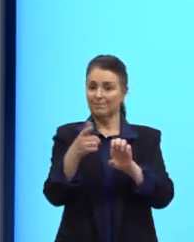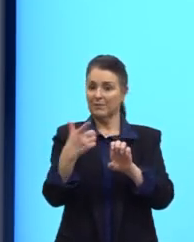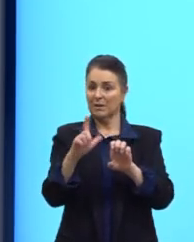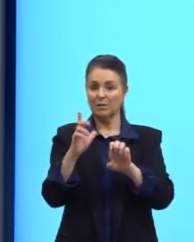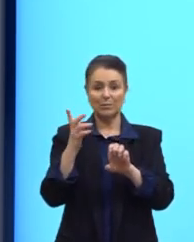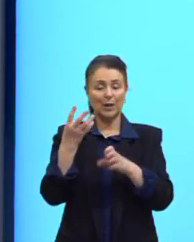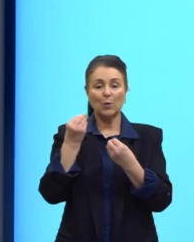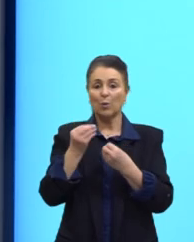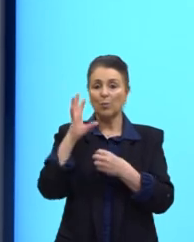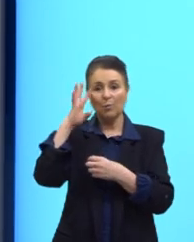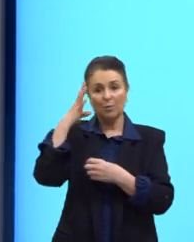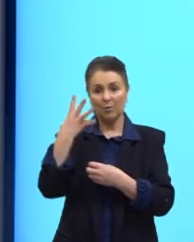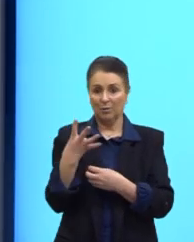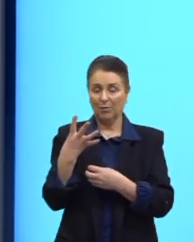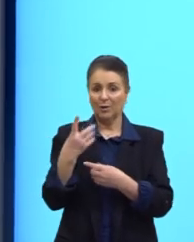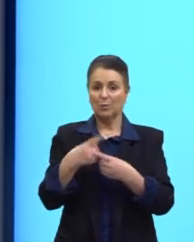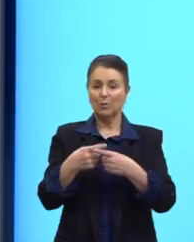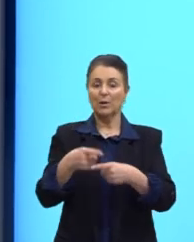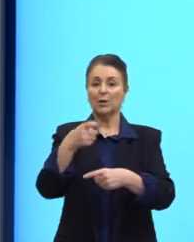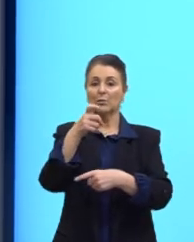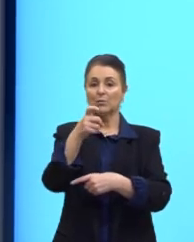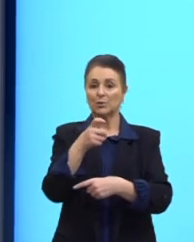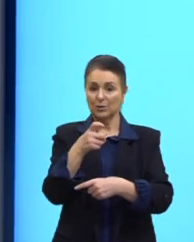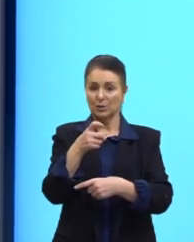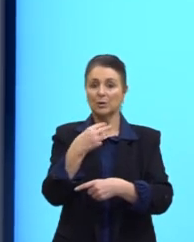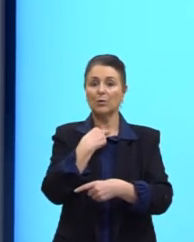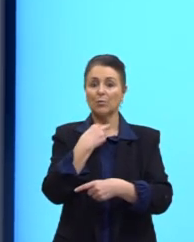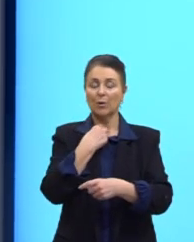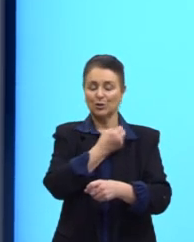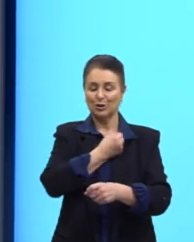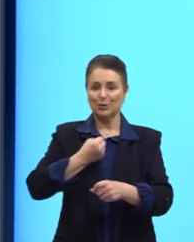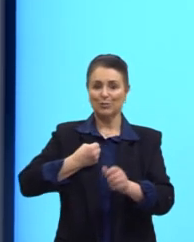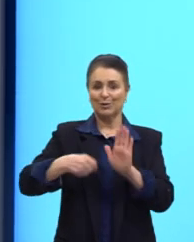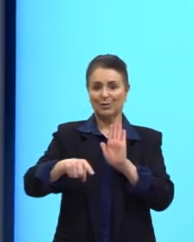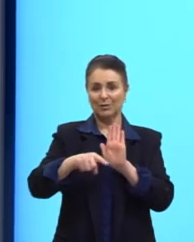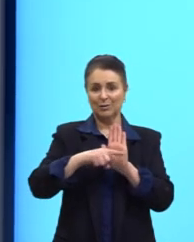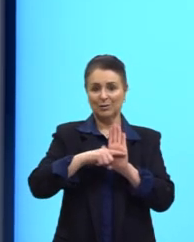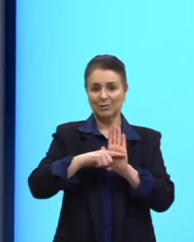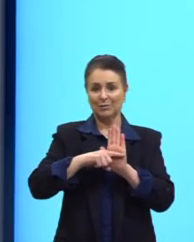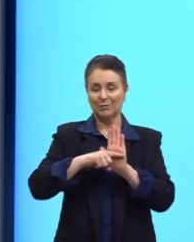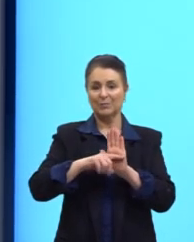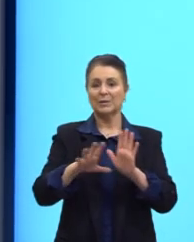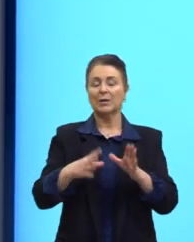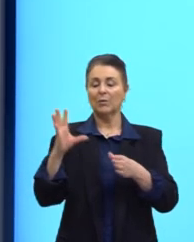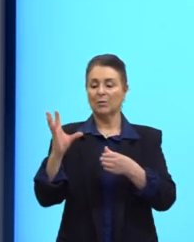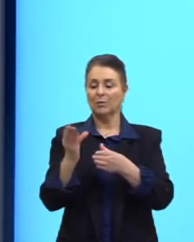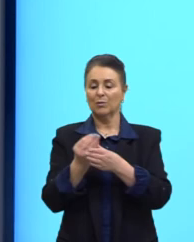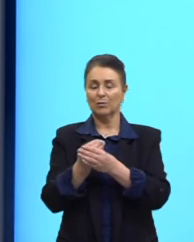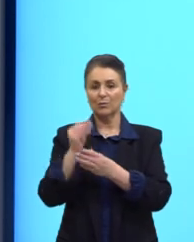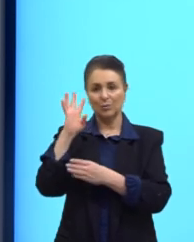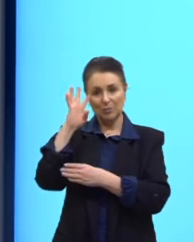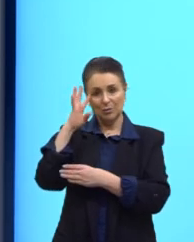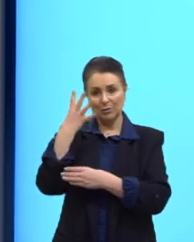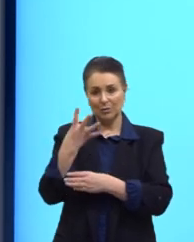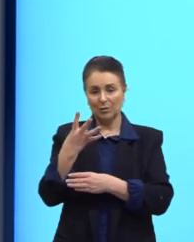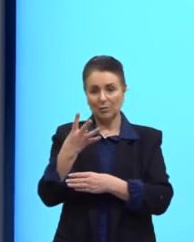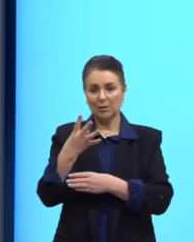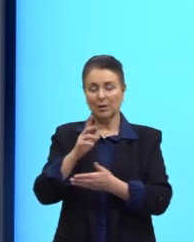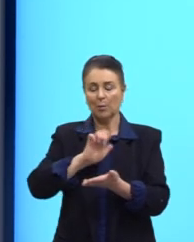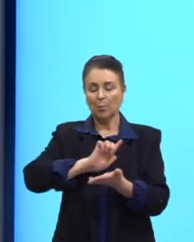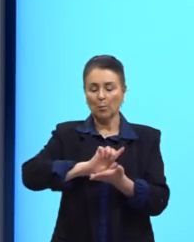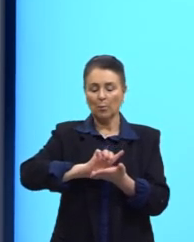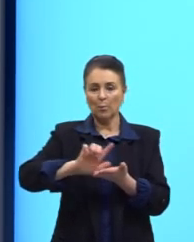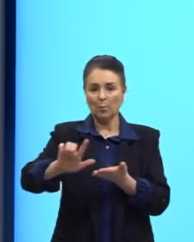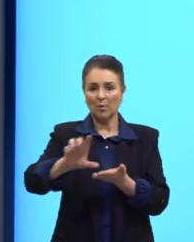solução porque o x não pode ser um número negativo tá Portanto o conjunto solução seria vazio